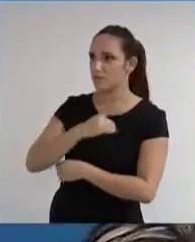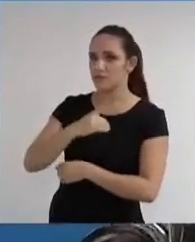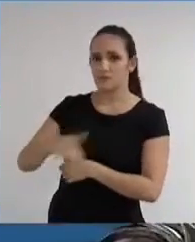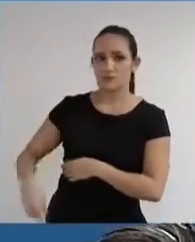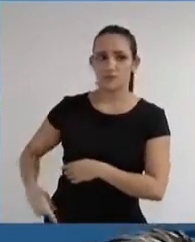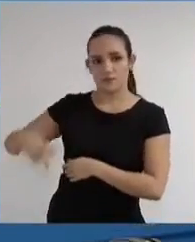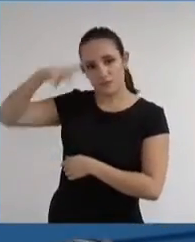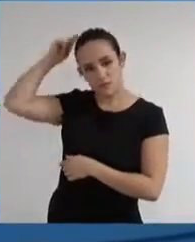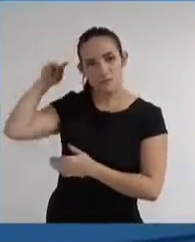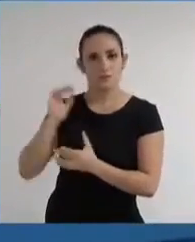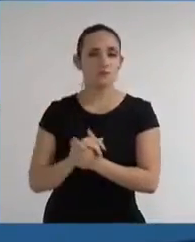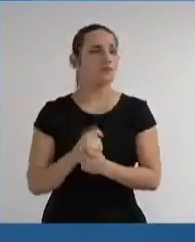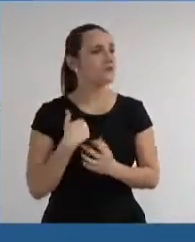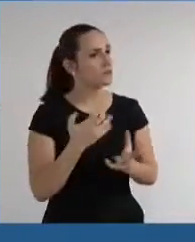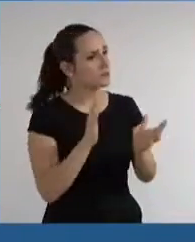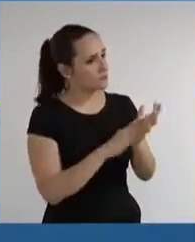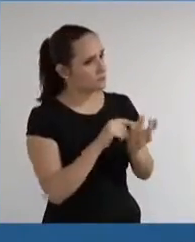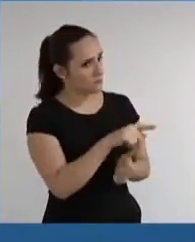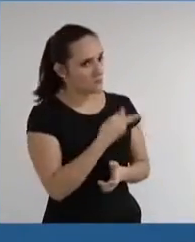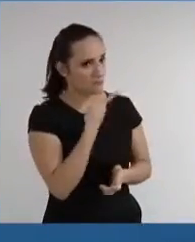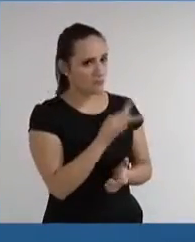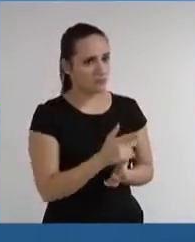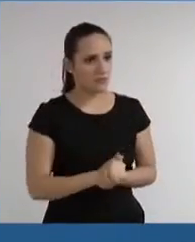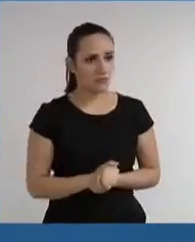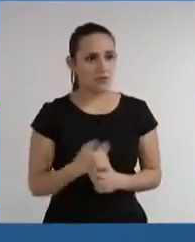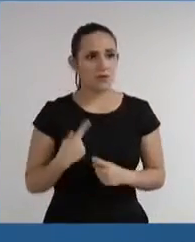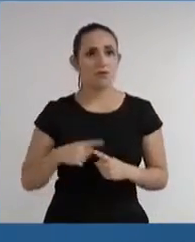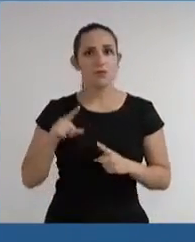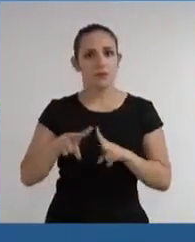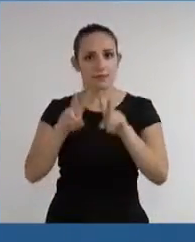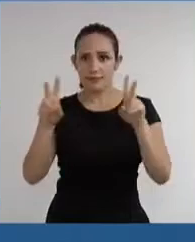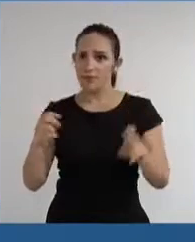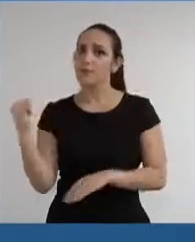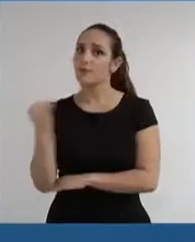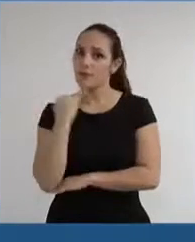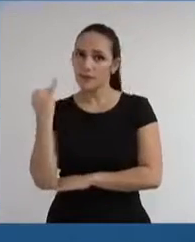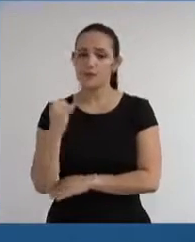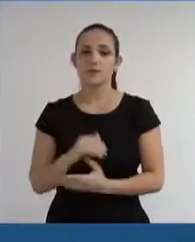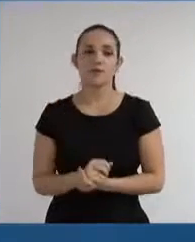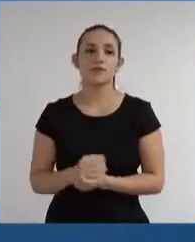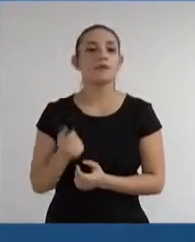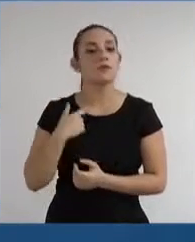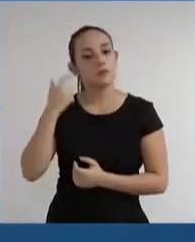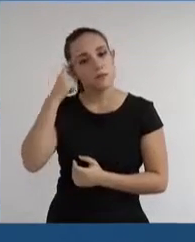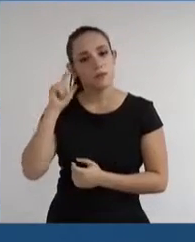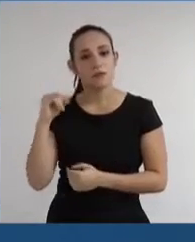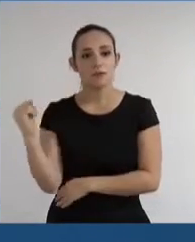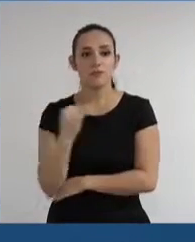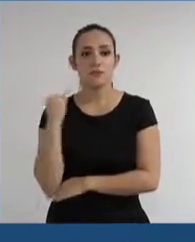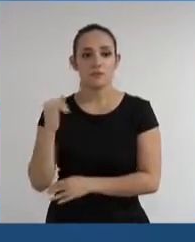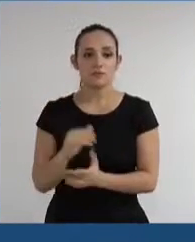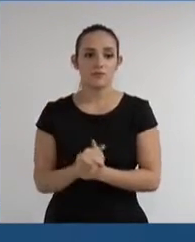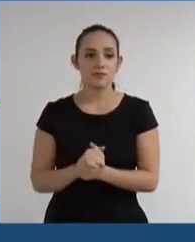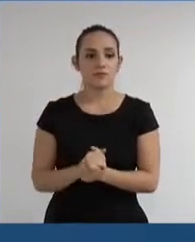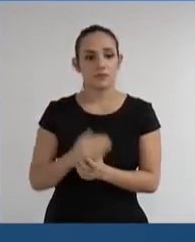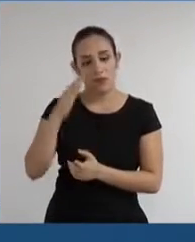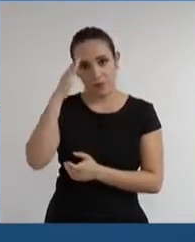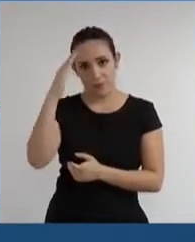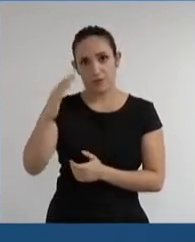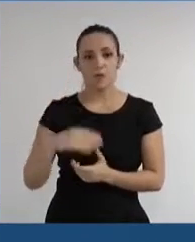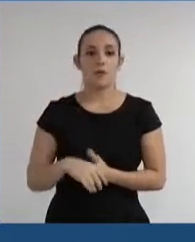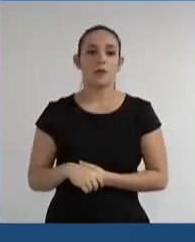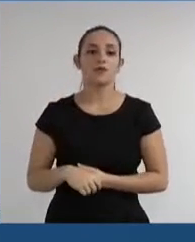Eu queria parabenizar a Vossa Excelência por trazer esse assunto. Acho que é importante,